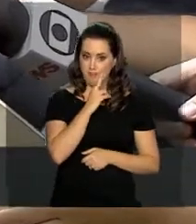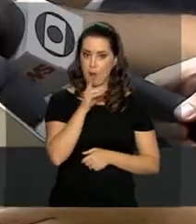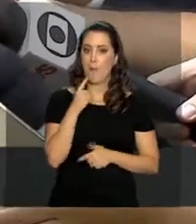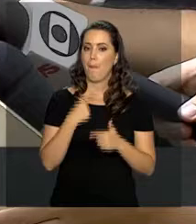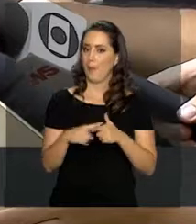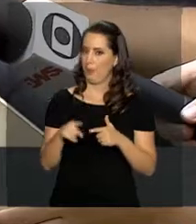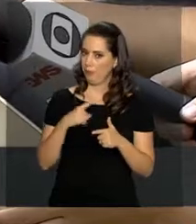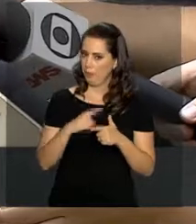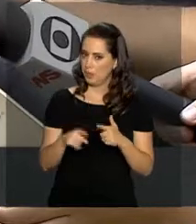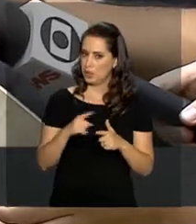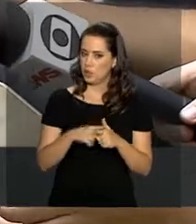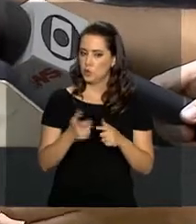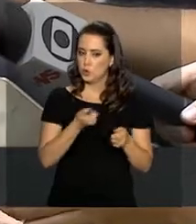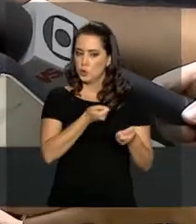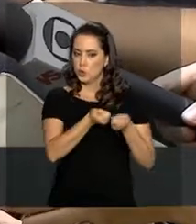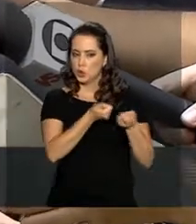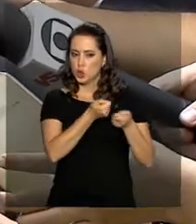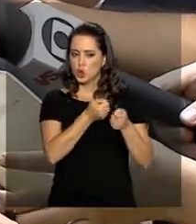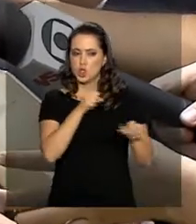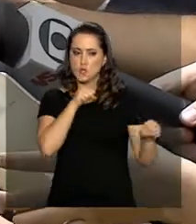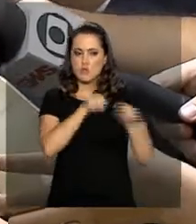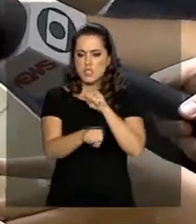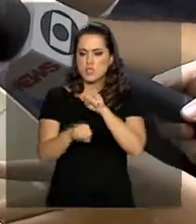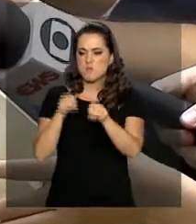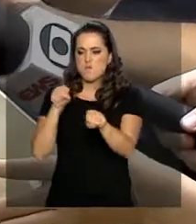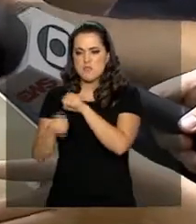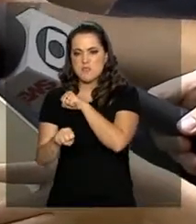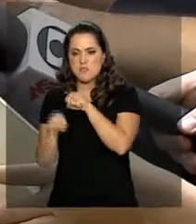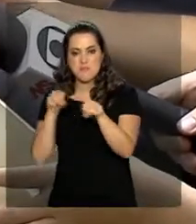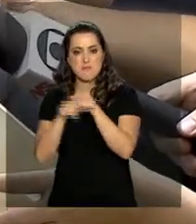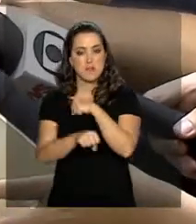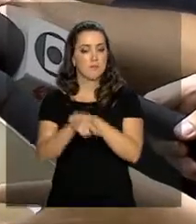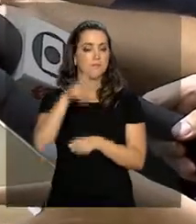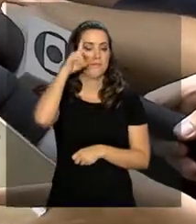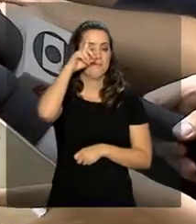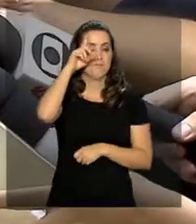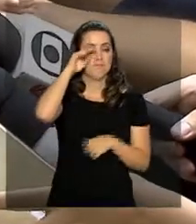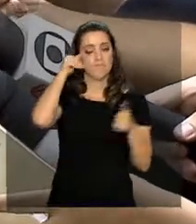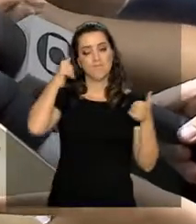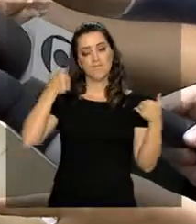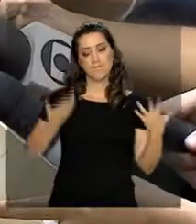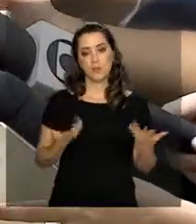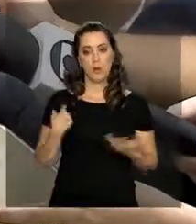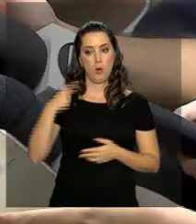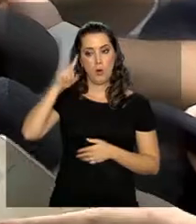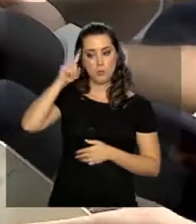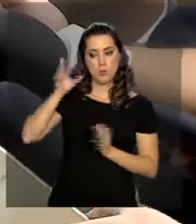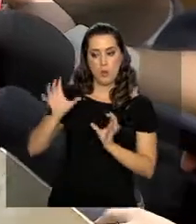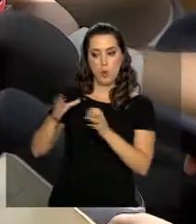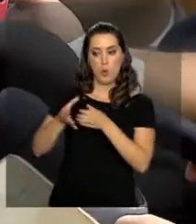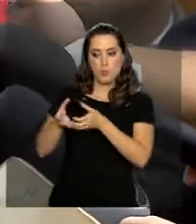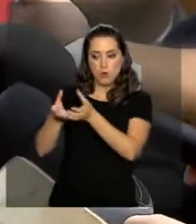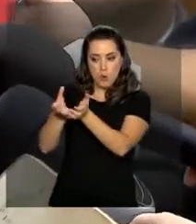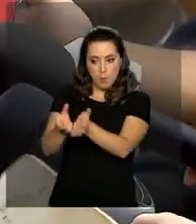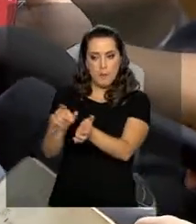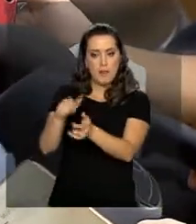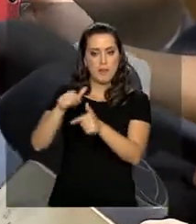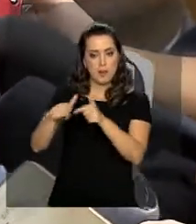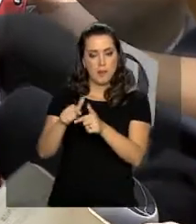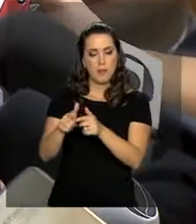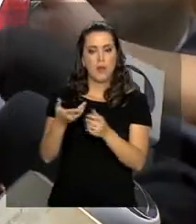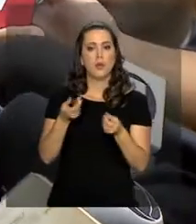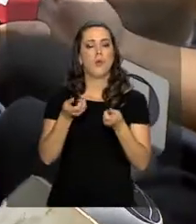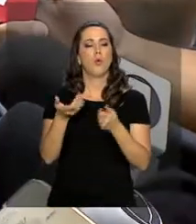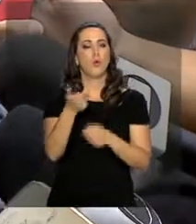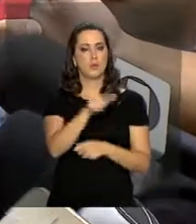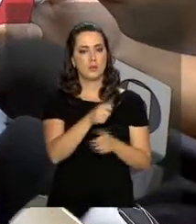caos de controle de homicídios violentos que ocorriam todo dia então enviamos uma força tarefa que recuperou